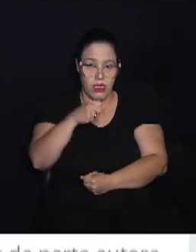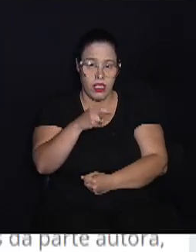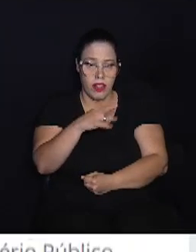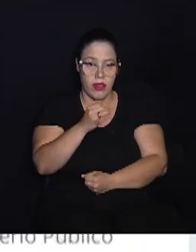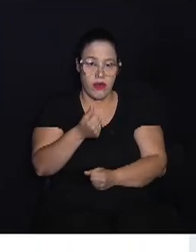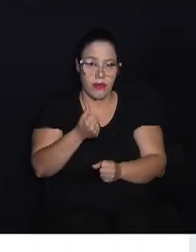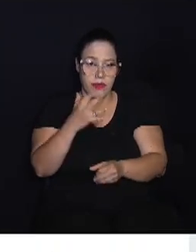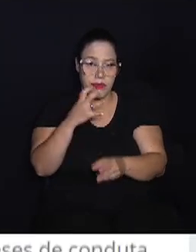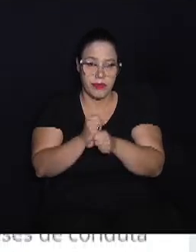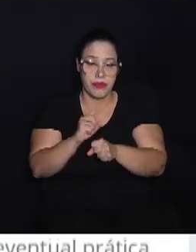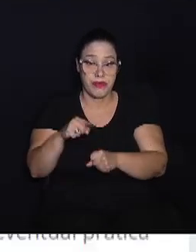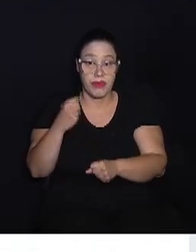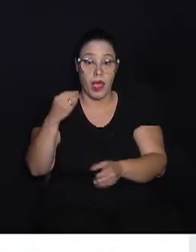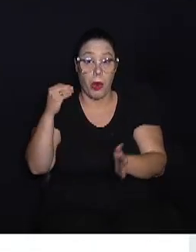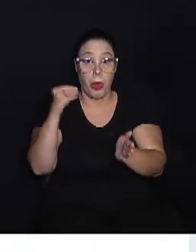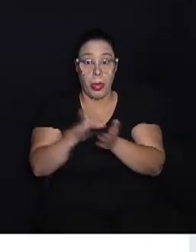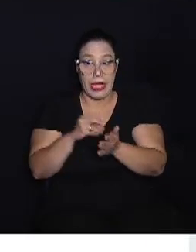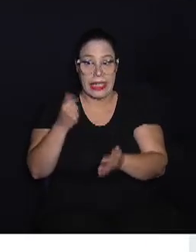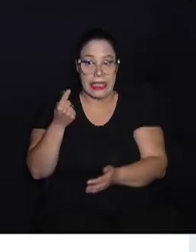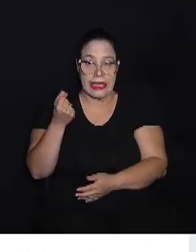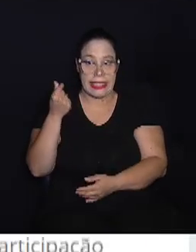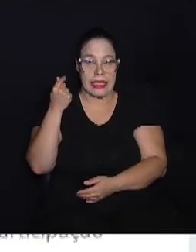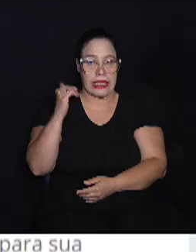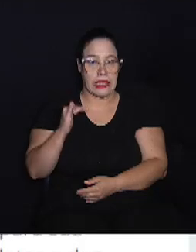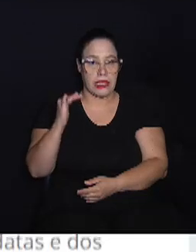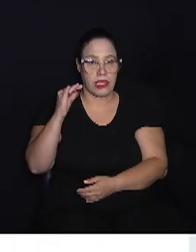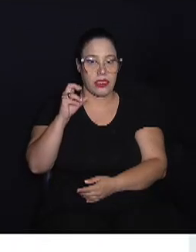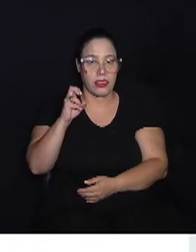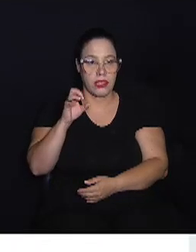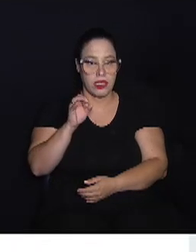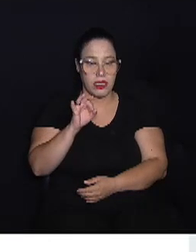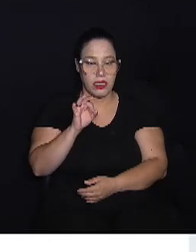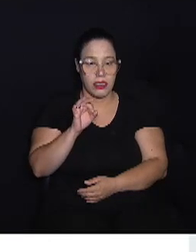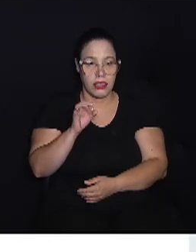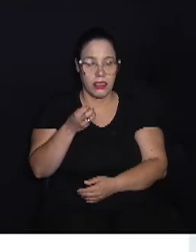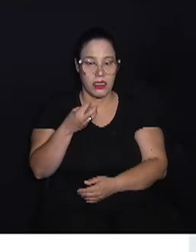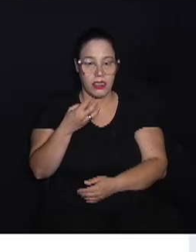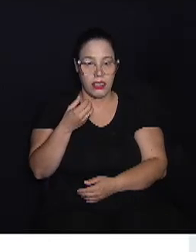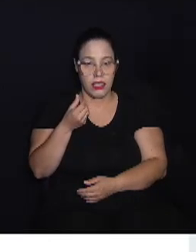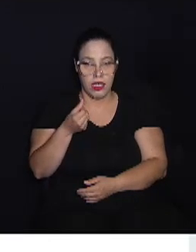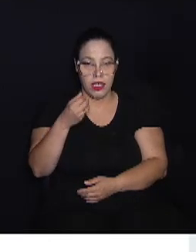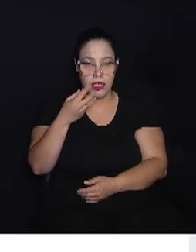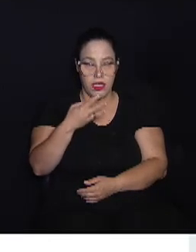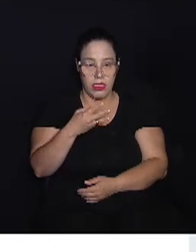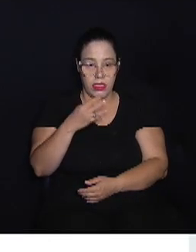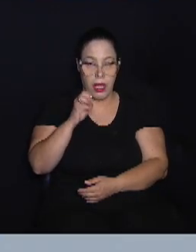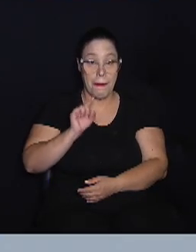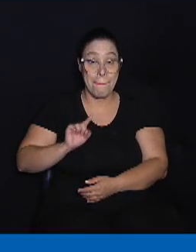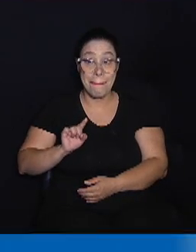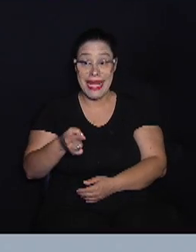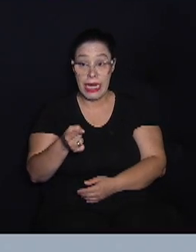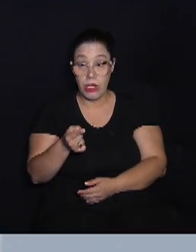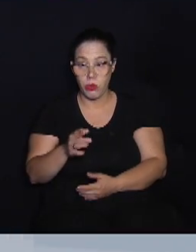1 ano, além de multa em valores que vão de R$ 53 a R$ 104 mil.